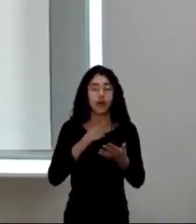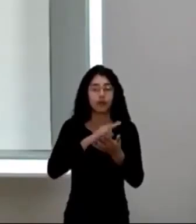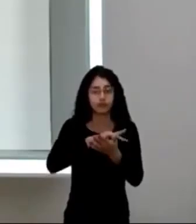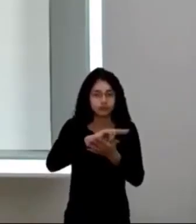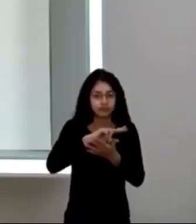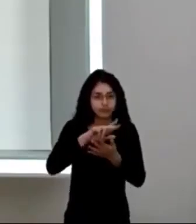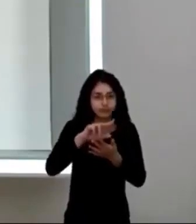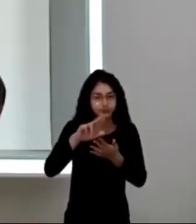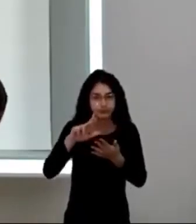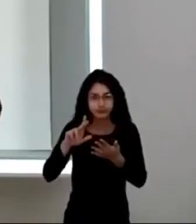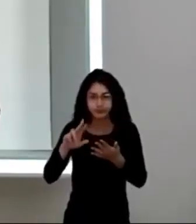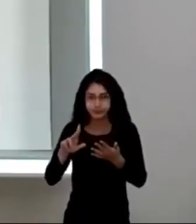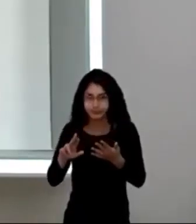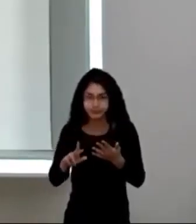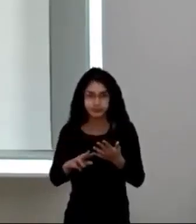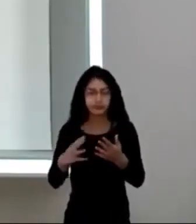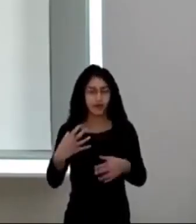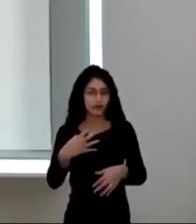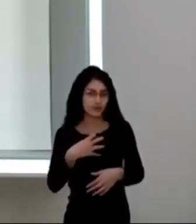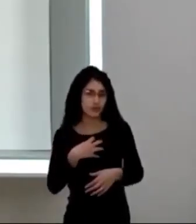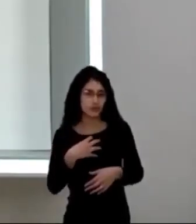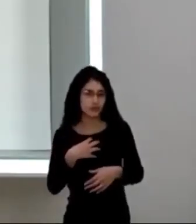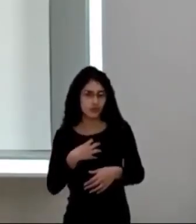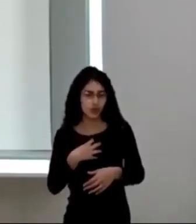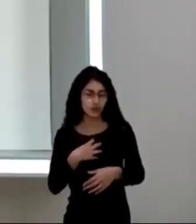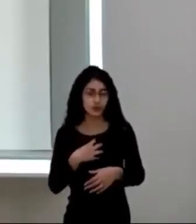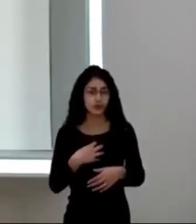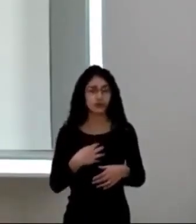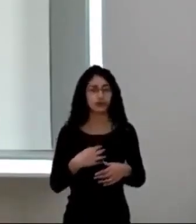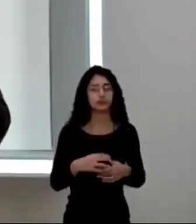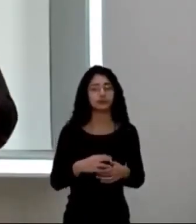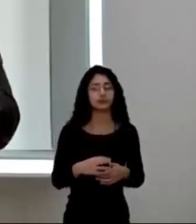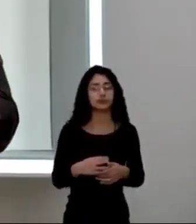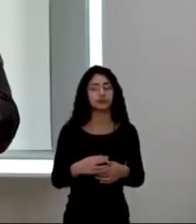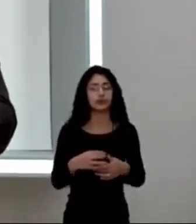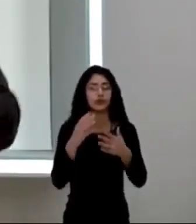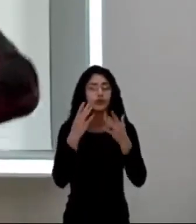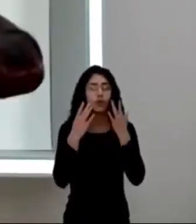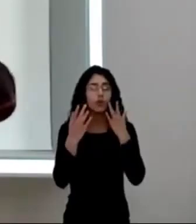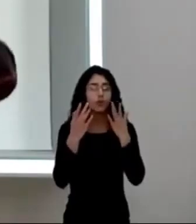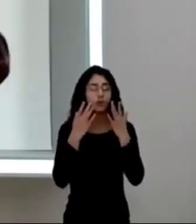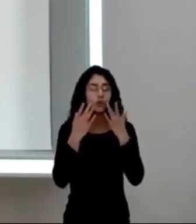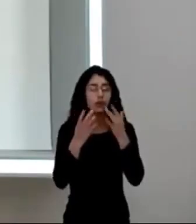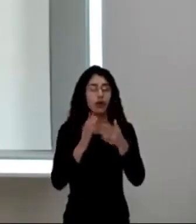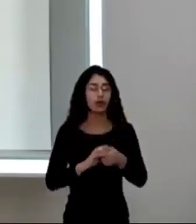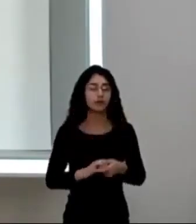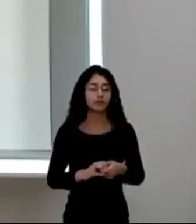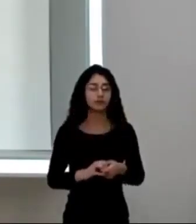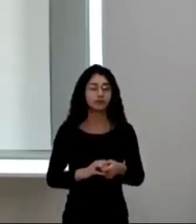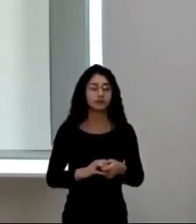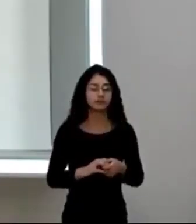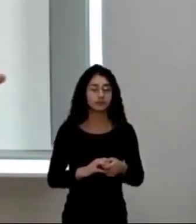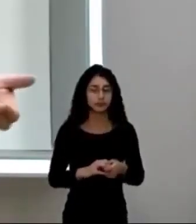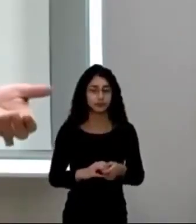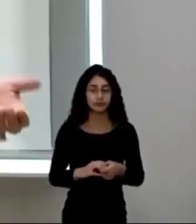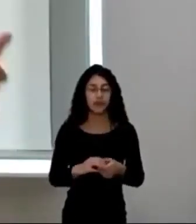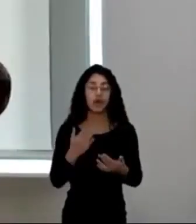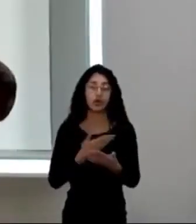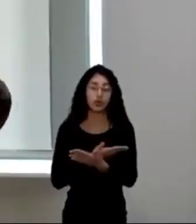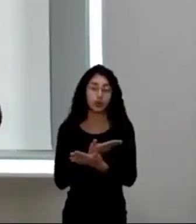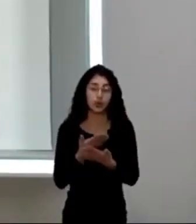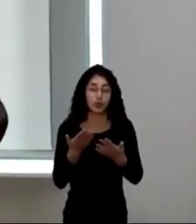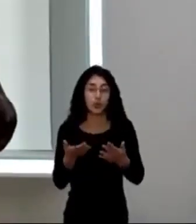vários estilos, várias formas, né, de colocar a ação dramática, né, para que todo mundo